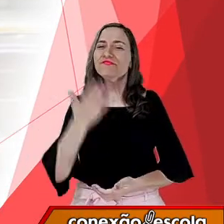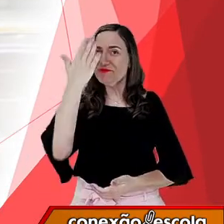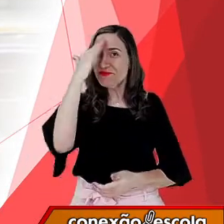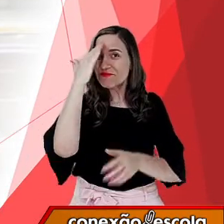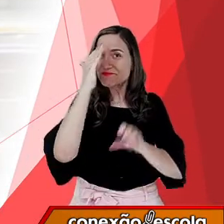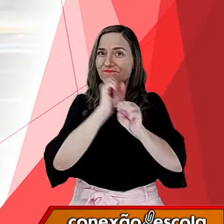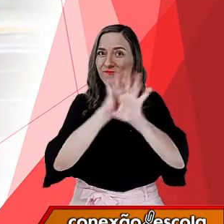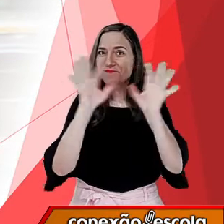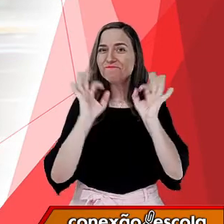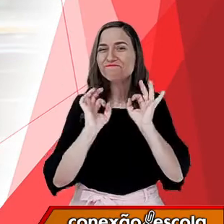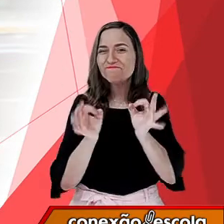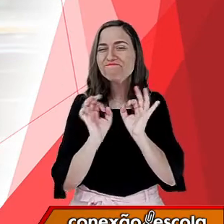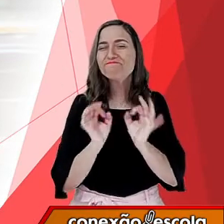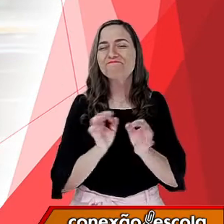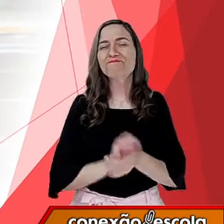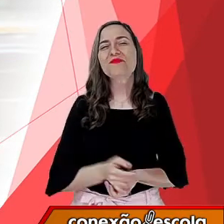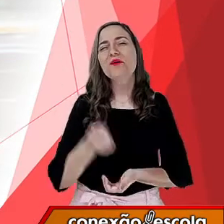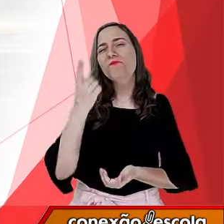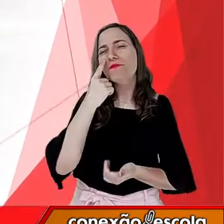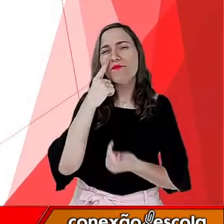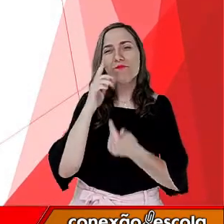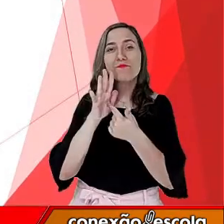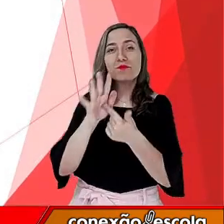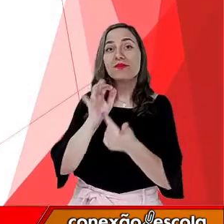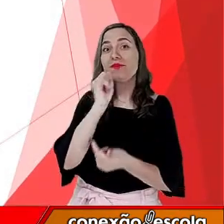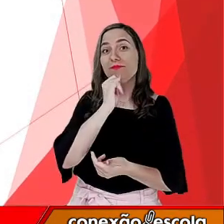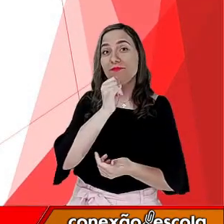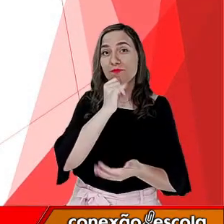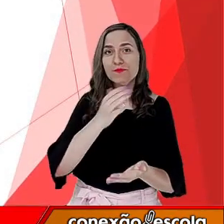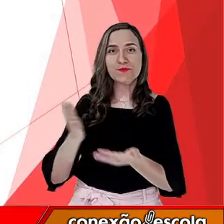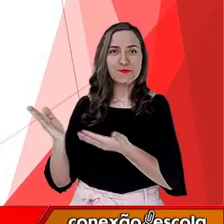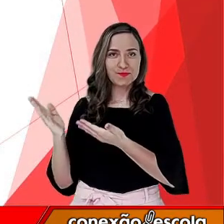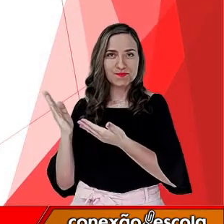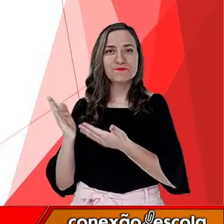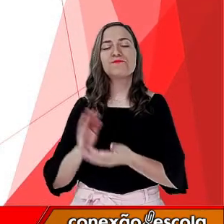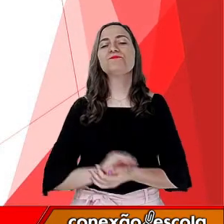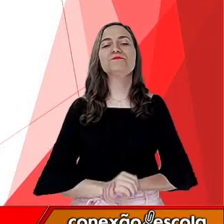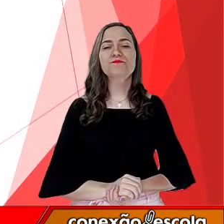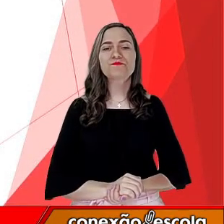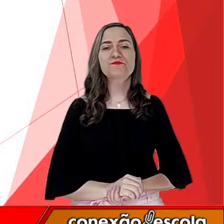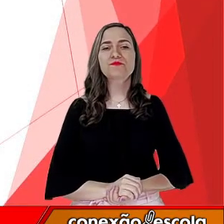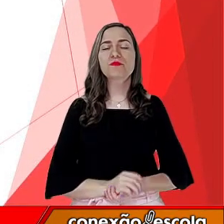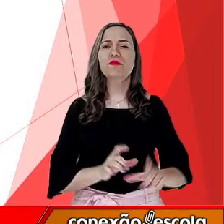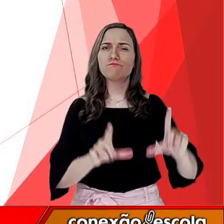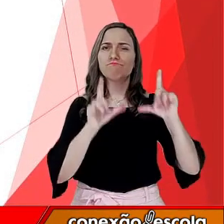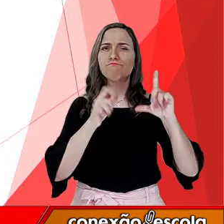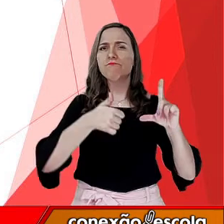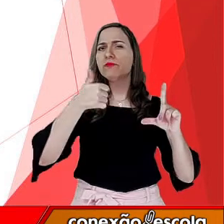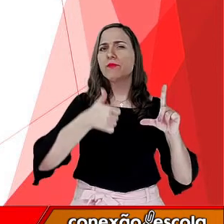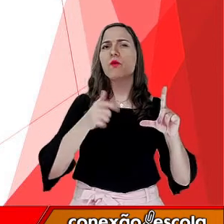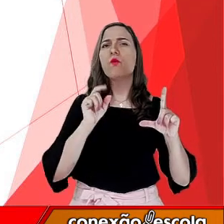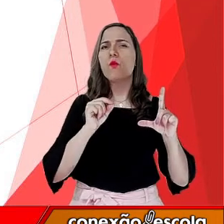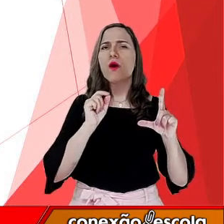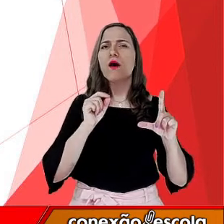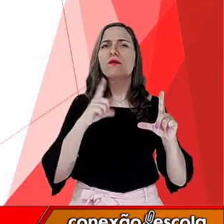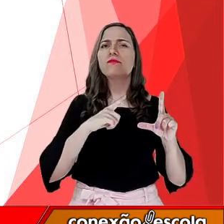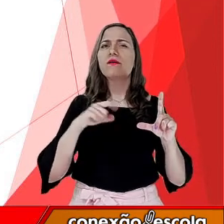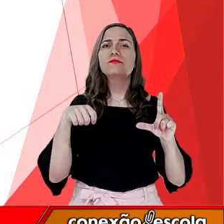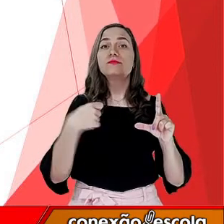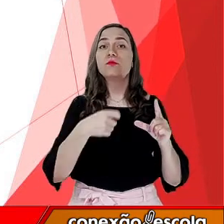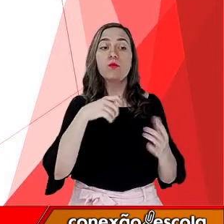bem claro agora. Vamos olhar os exemplos? Na imagem número 1, qual é